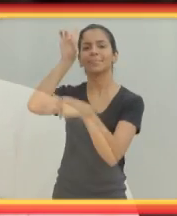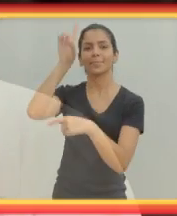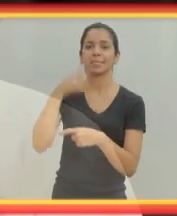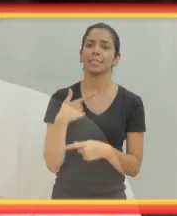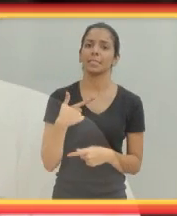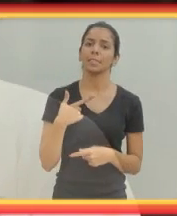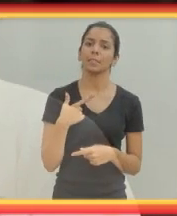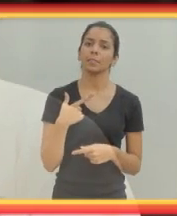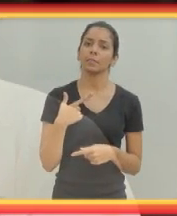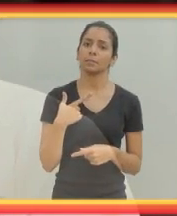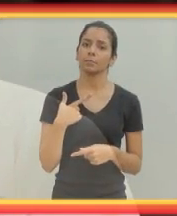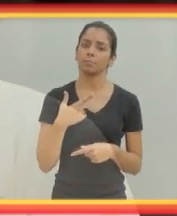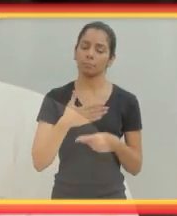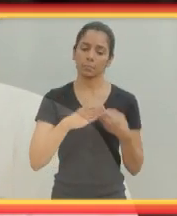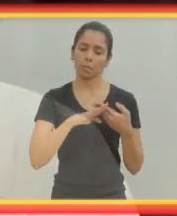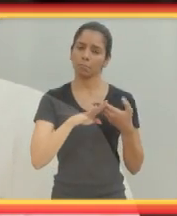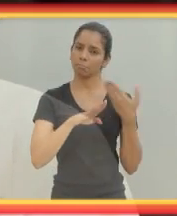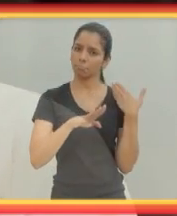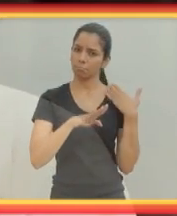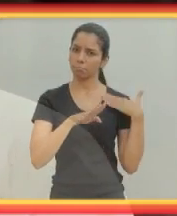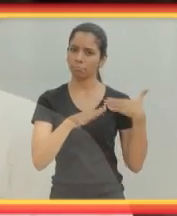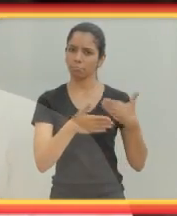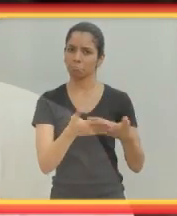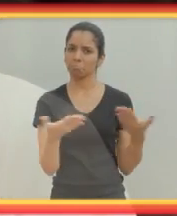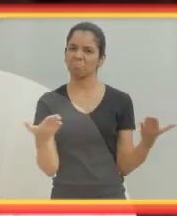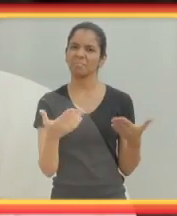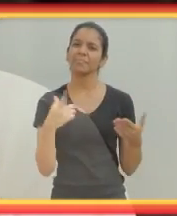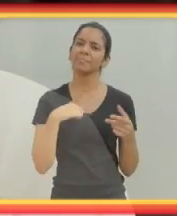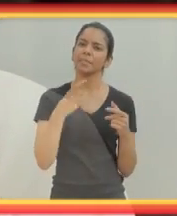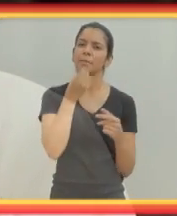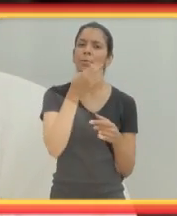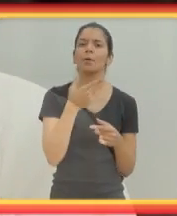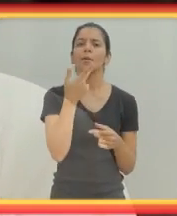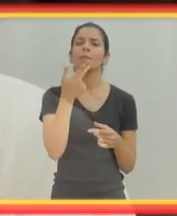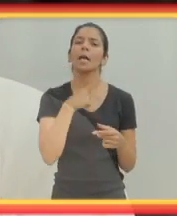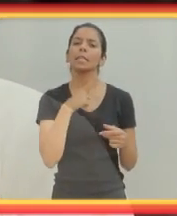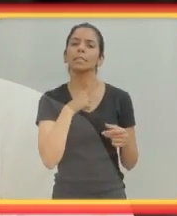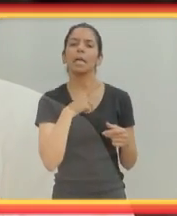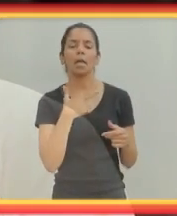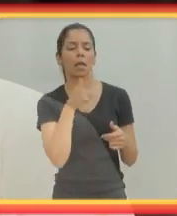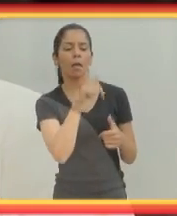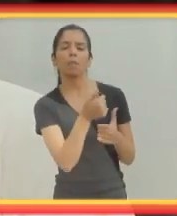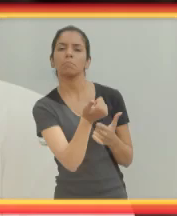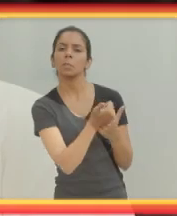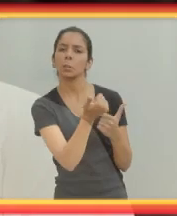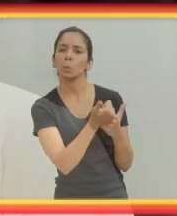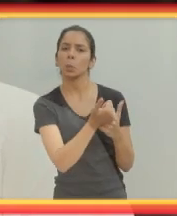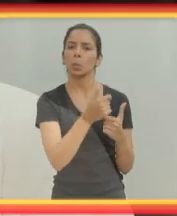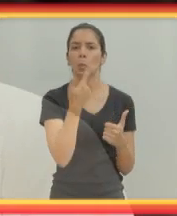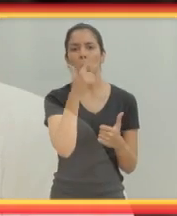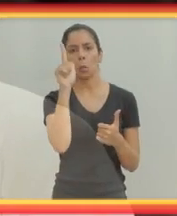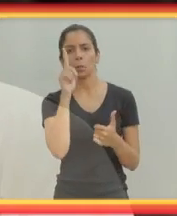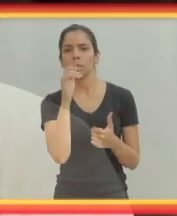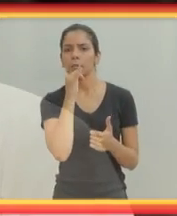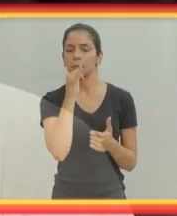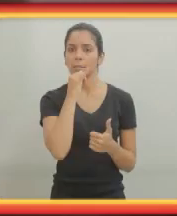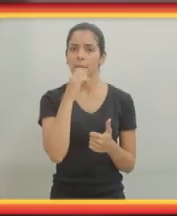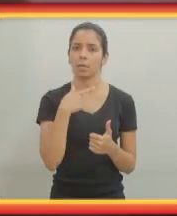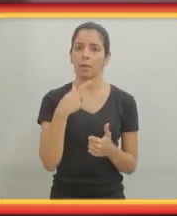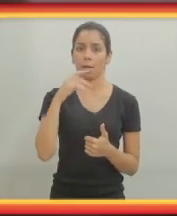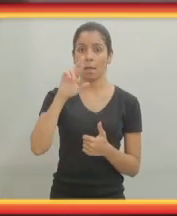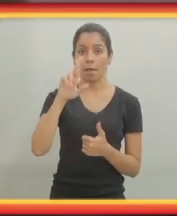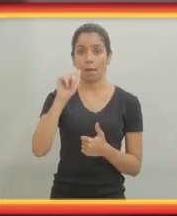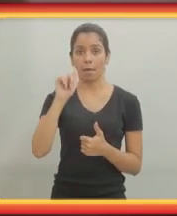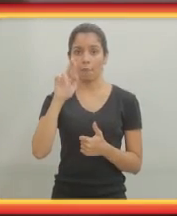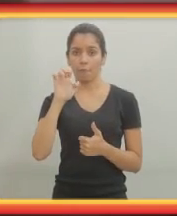Há algum tempo eu tenho feito, bom, a gente pode chamar de assessoria, outros chamam de, por exemplo,